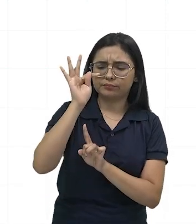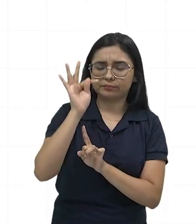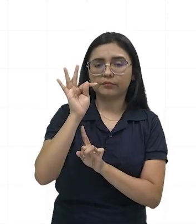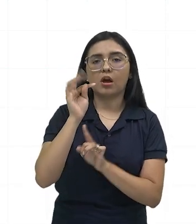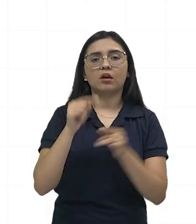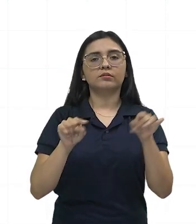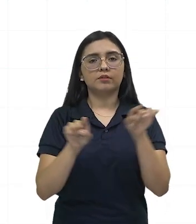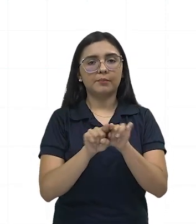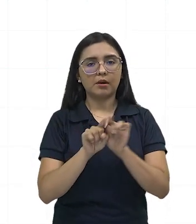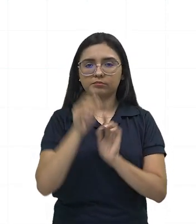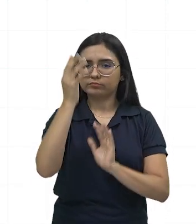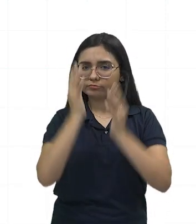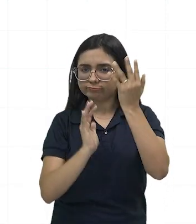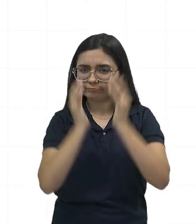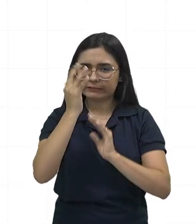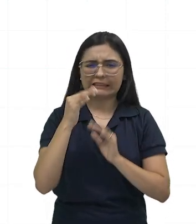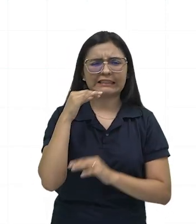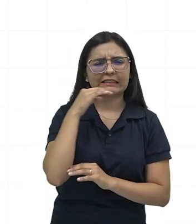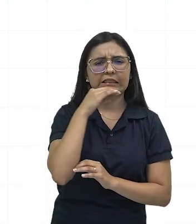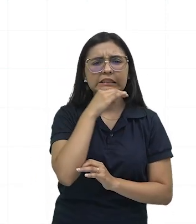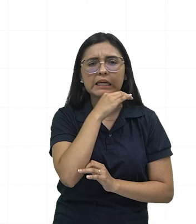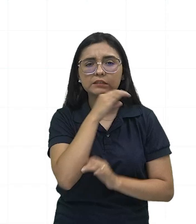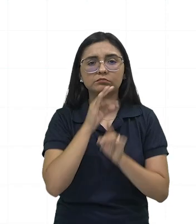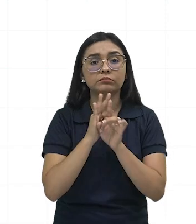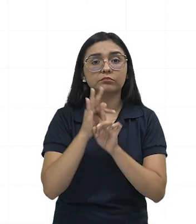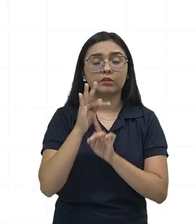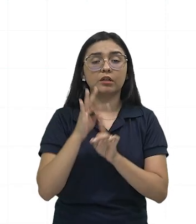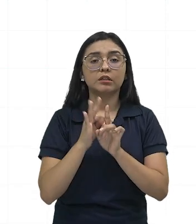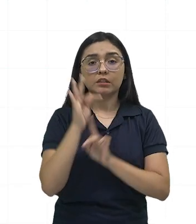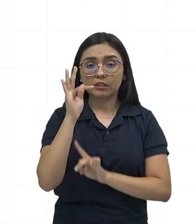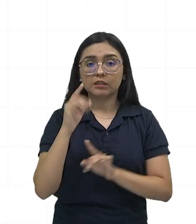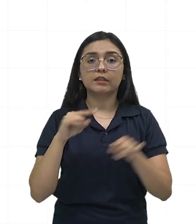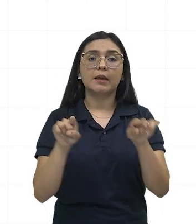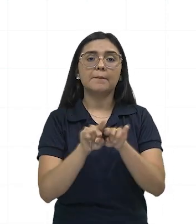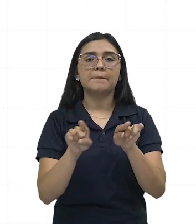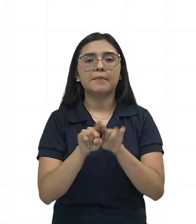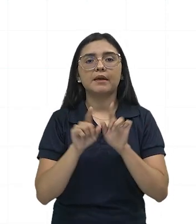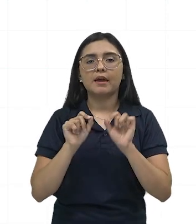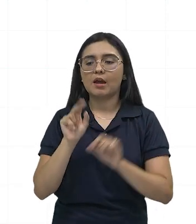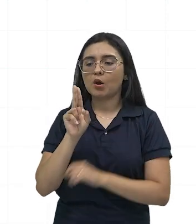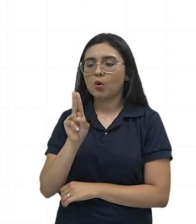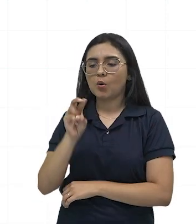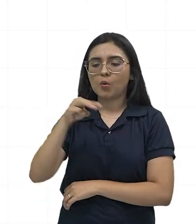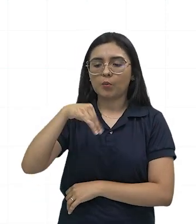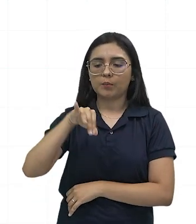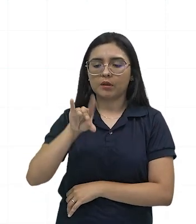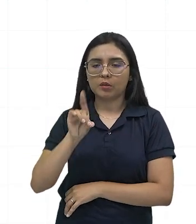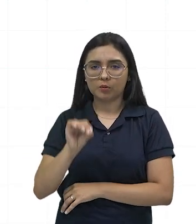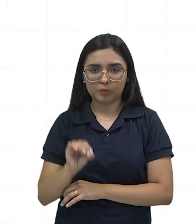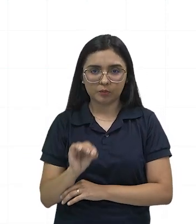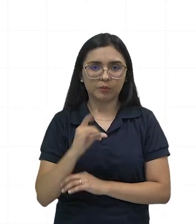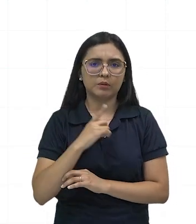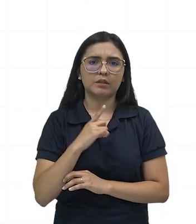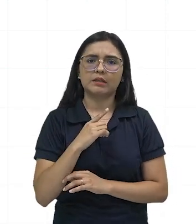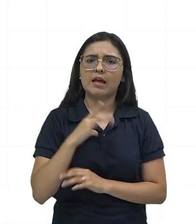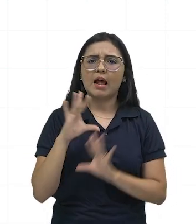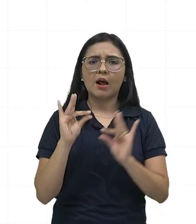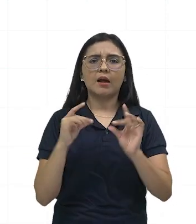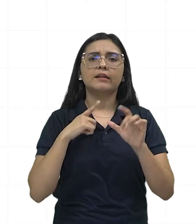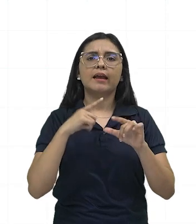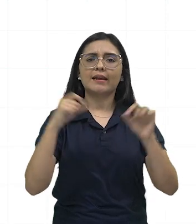além do clima ser quente, ele também é úmido, né? Nós temos uma grande quantidade